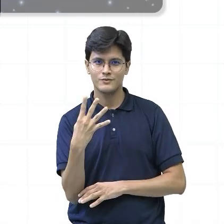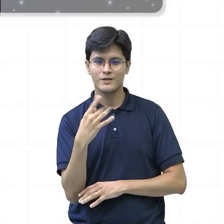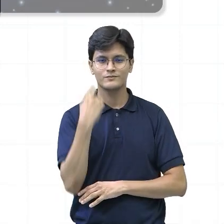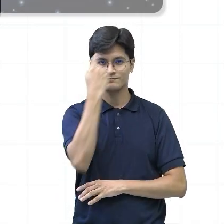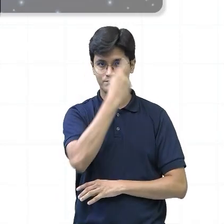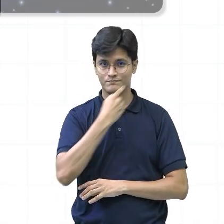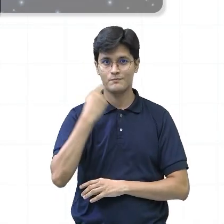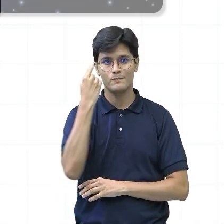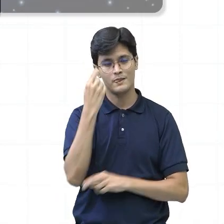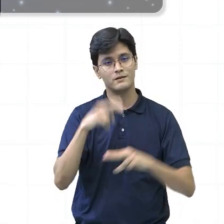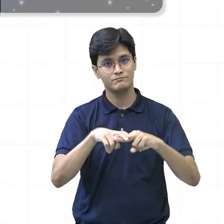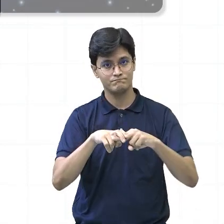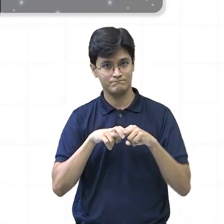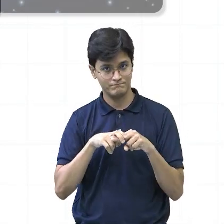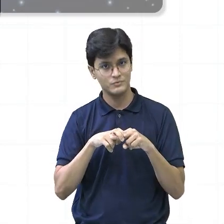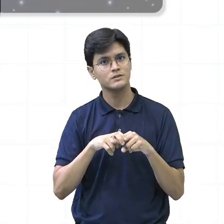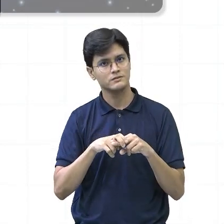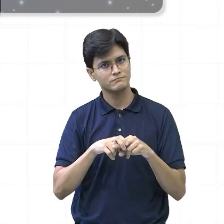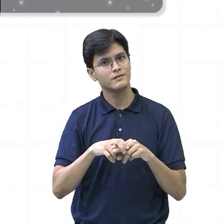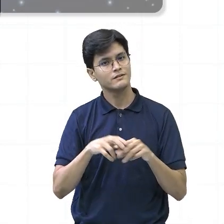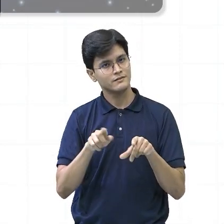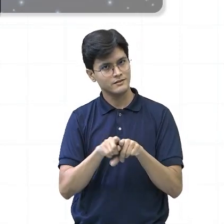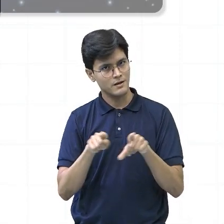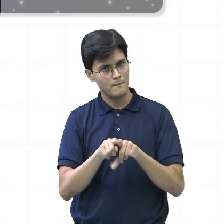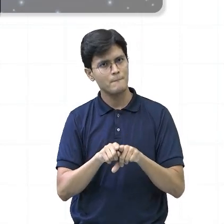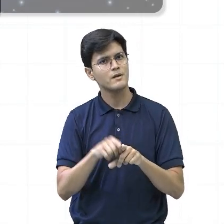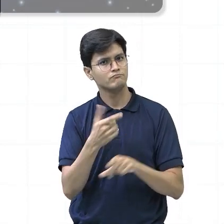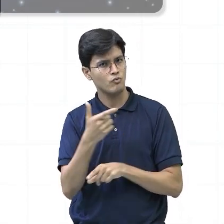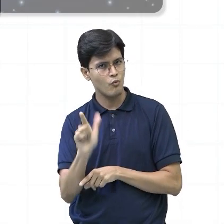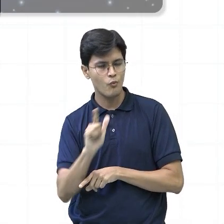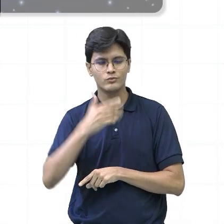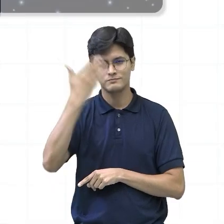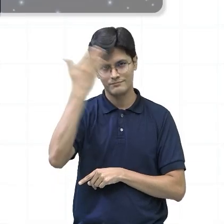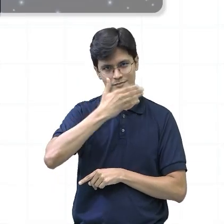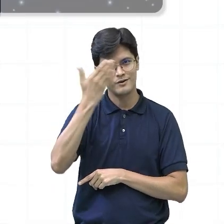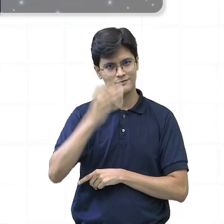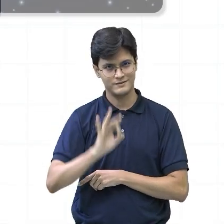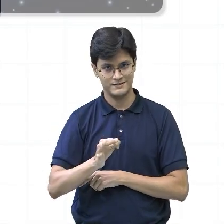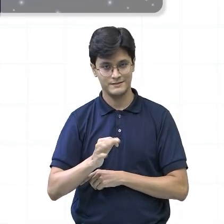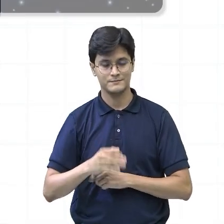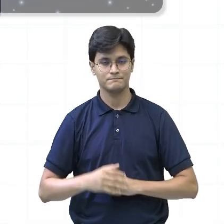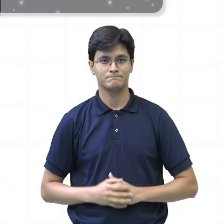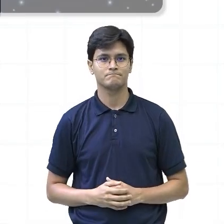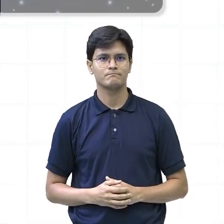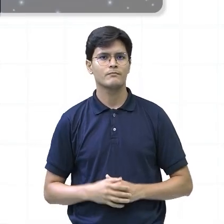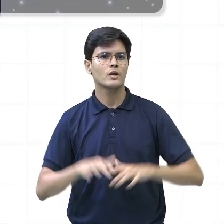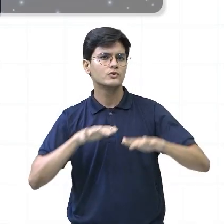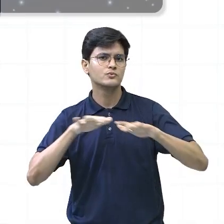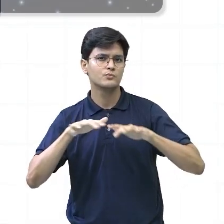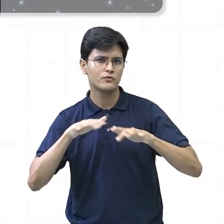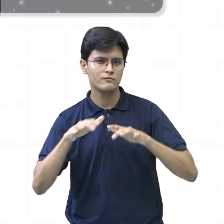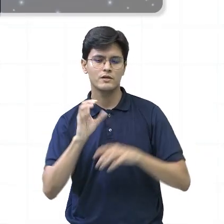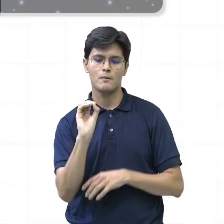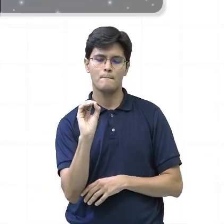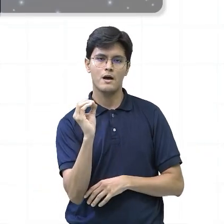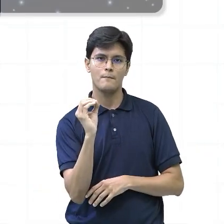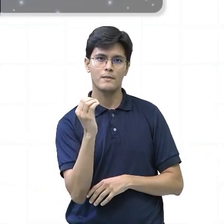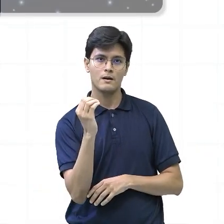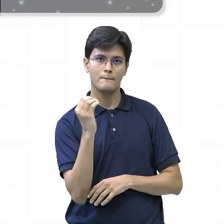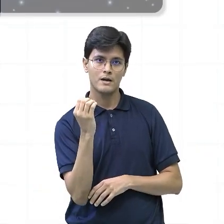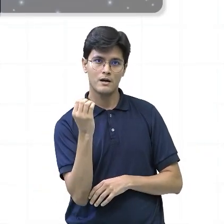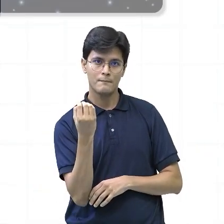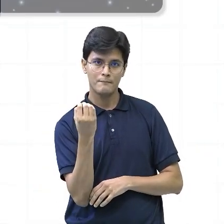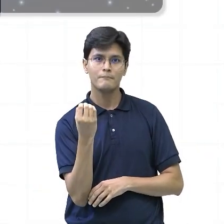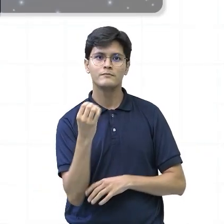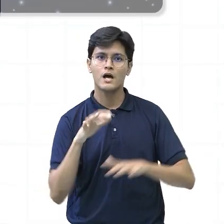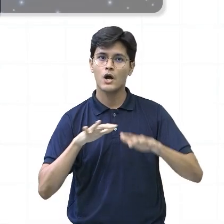Então, por isso aí mais uma evidência de que esse planeta se movimenta. E esse movimento, ele ocorre no sentido,